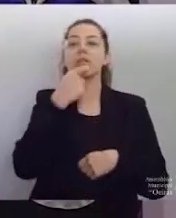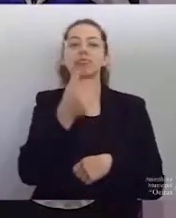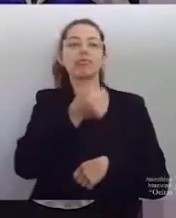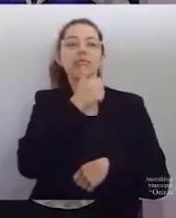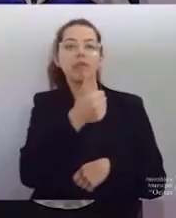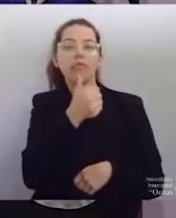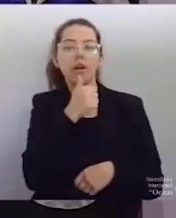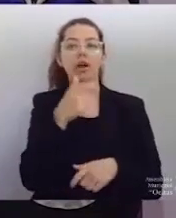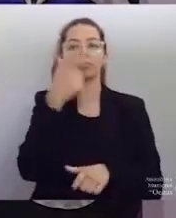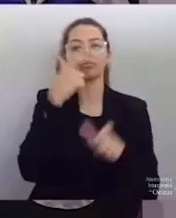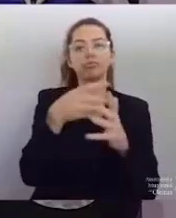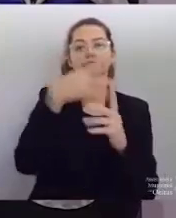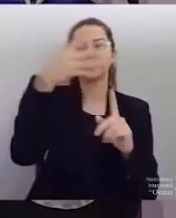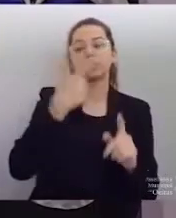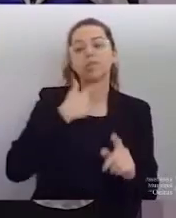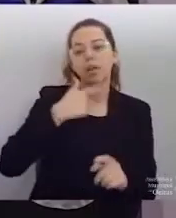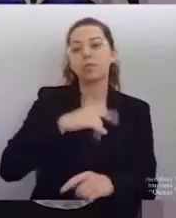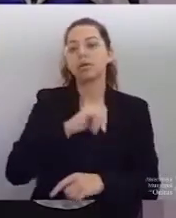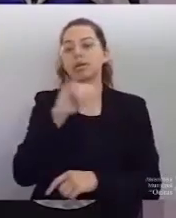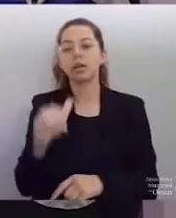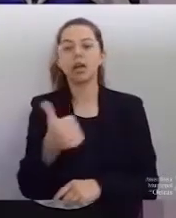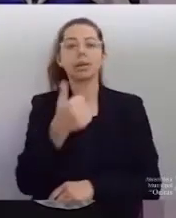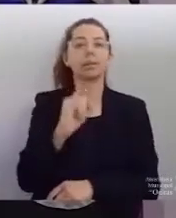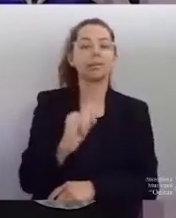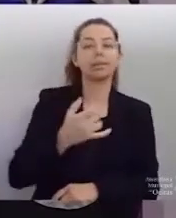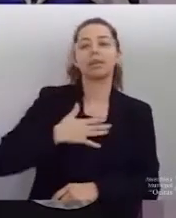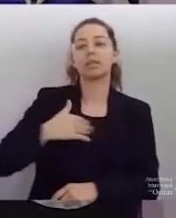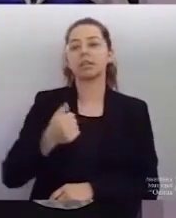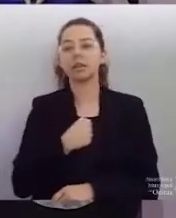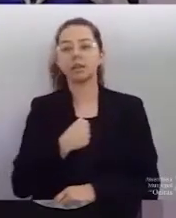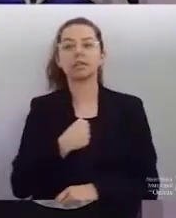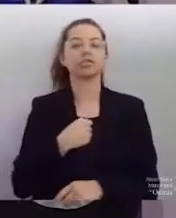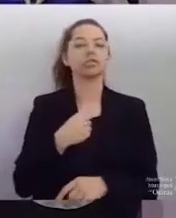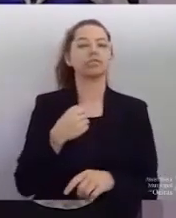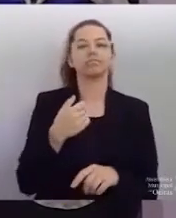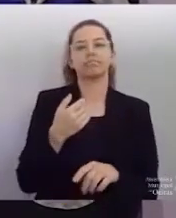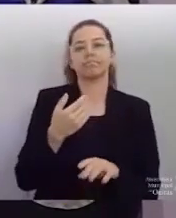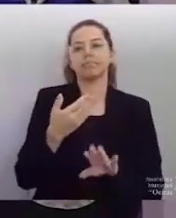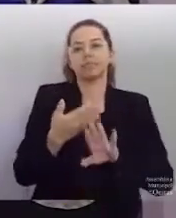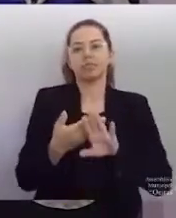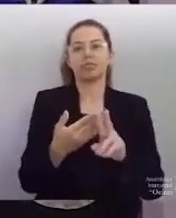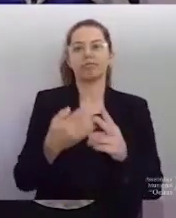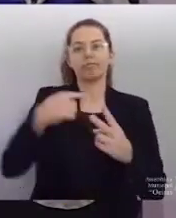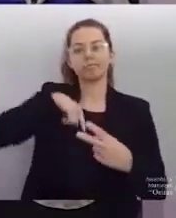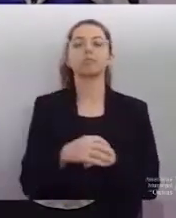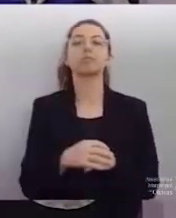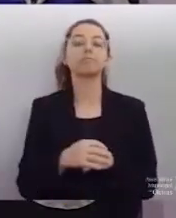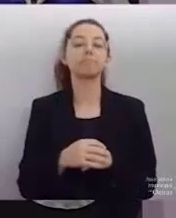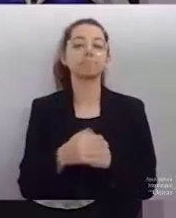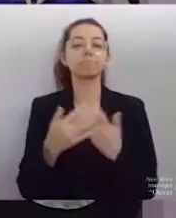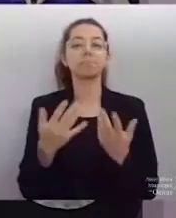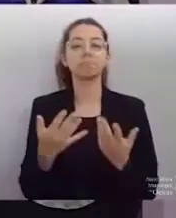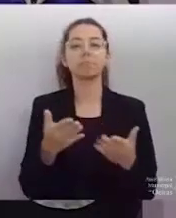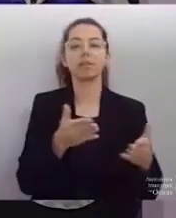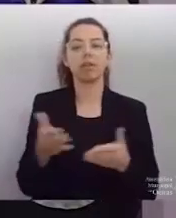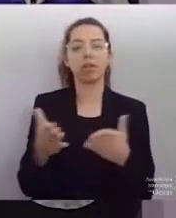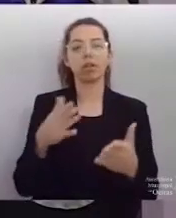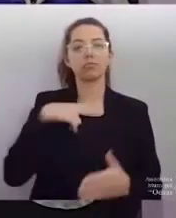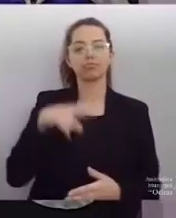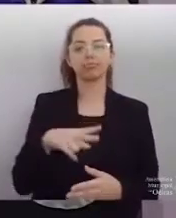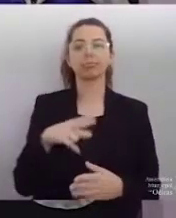pessoas lésbicas, gays, bissexuais, trans e intersexo. A Estratégia Nacional Portugal Mais